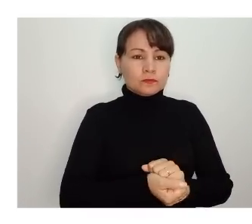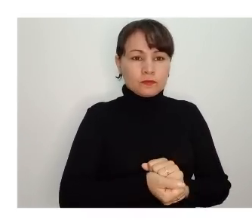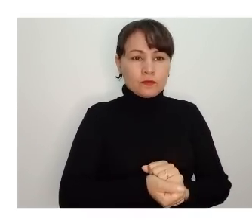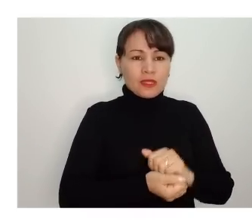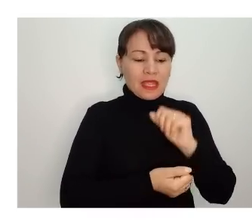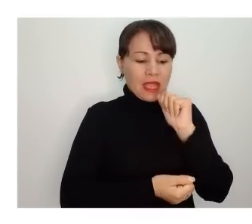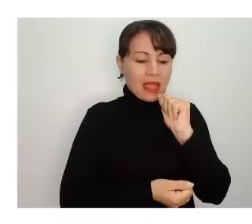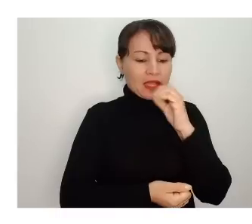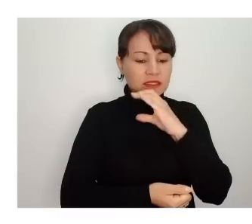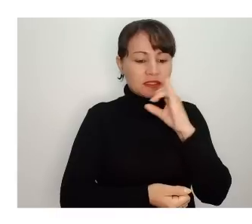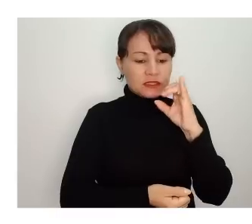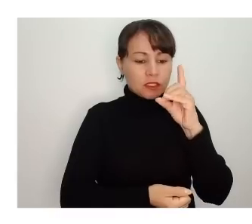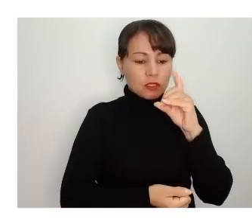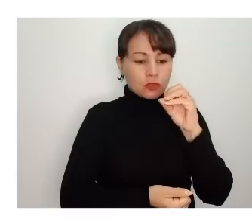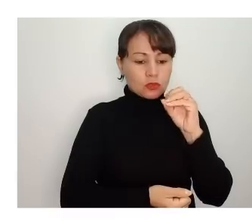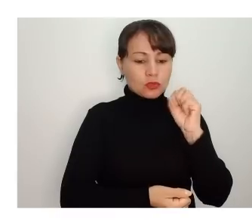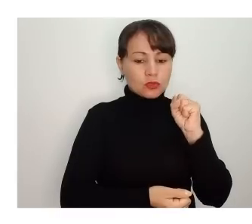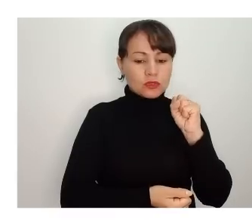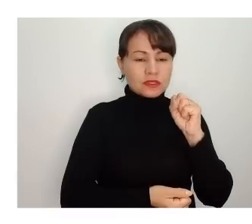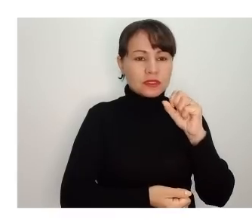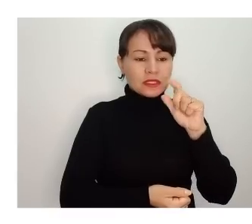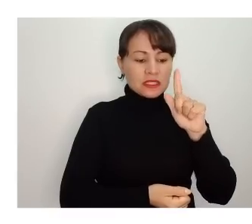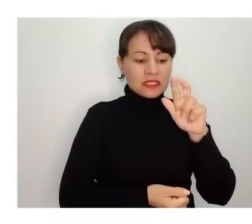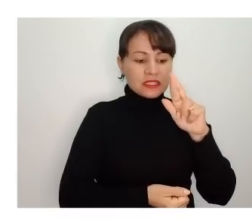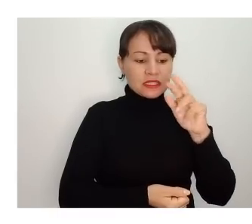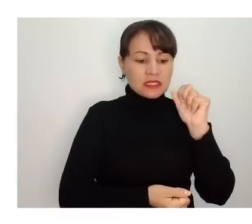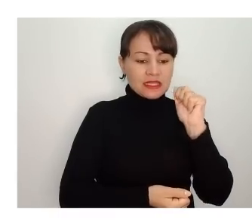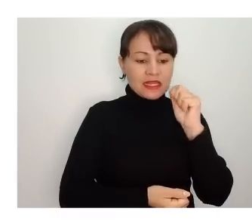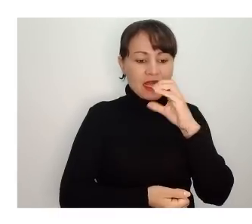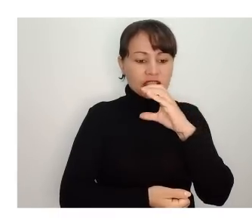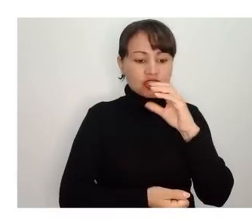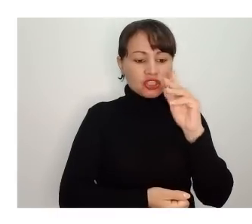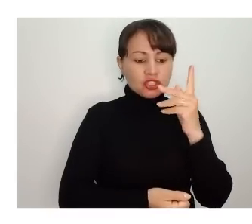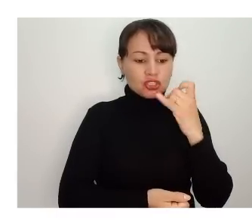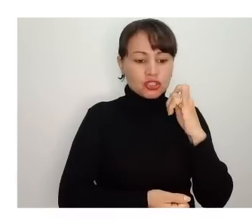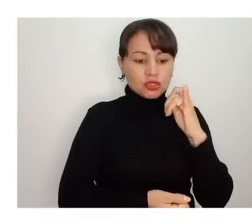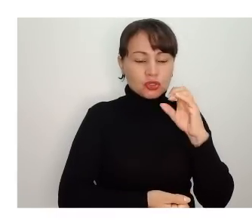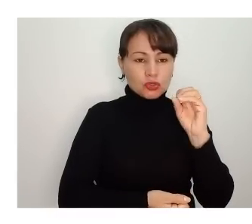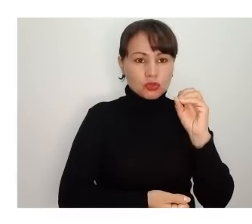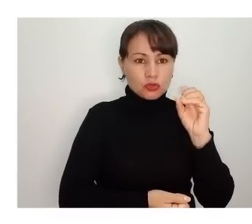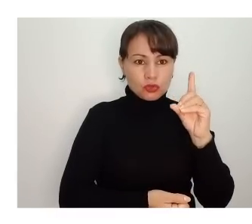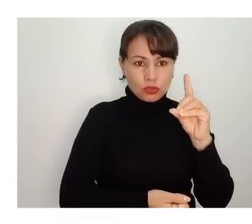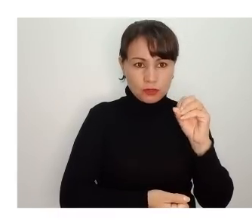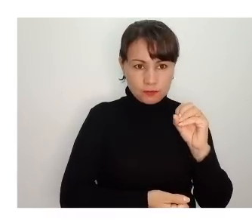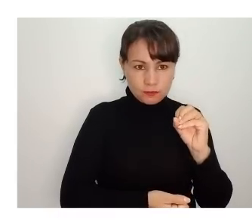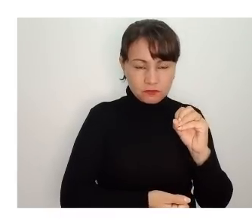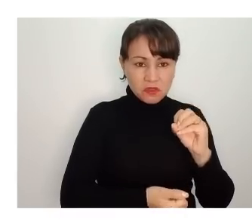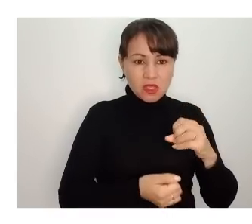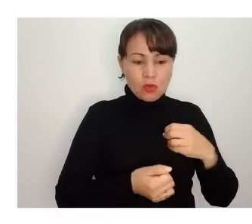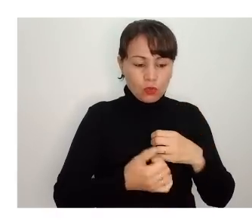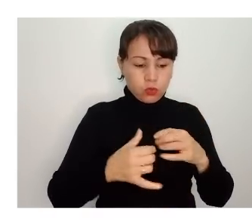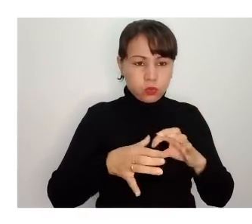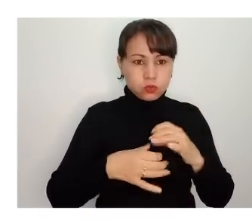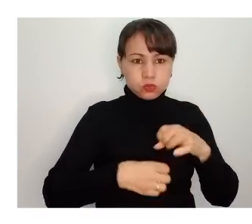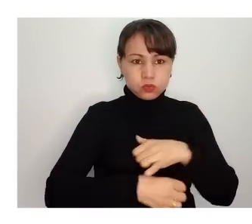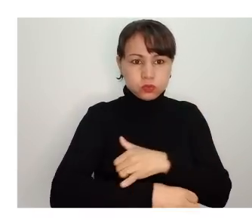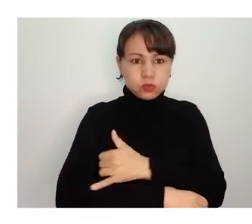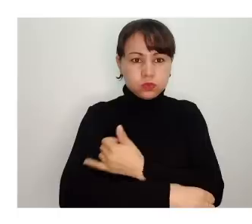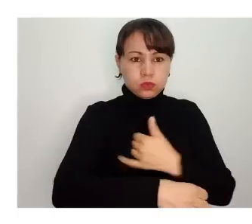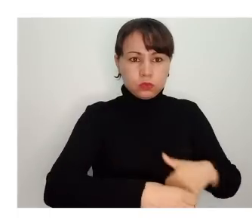hematoencefálica, vão lá no sistema nervoso central, aumentam as interleucinas 6, que são